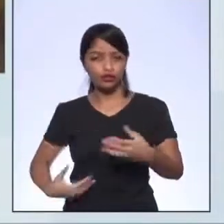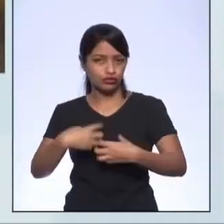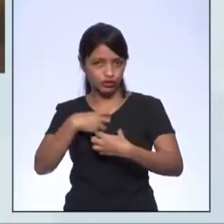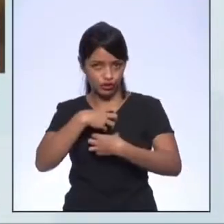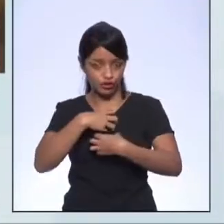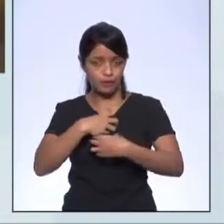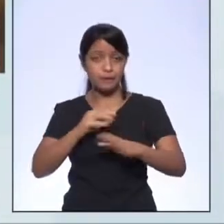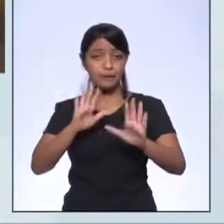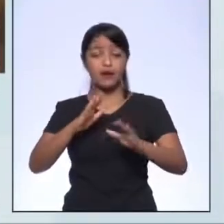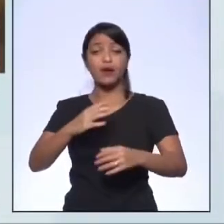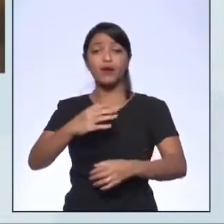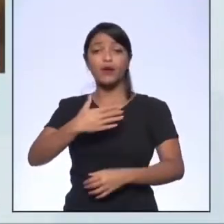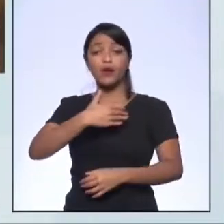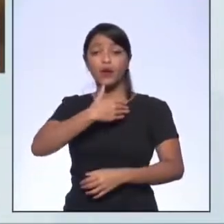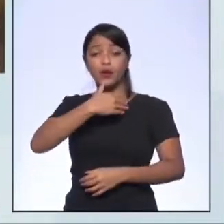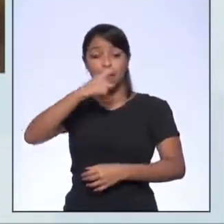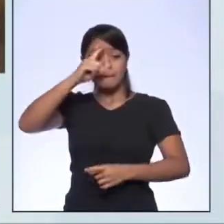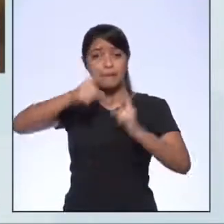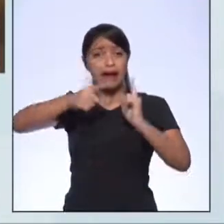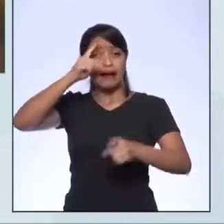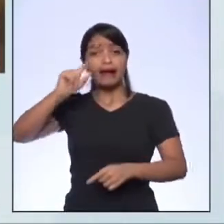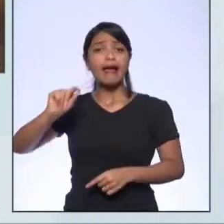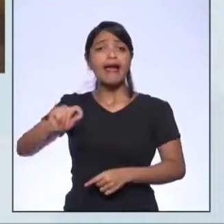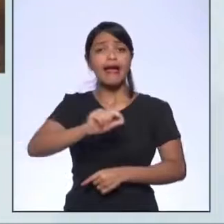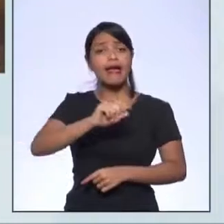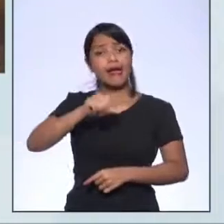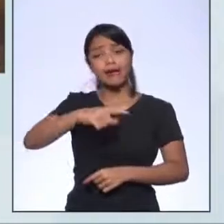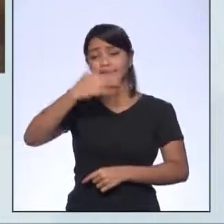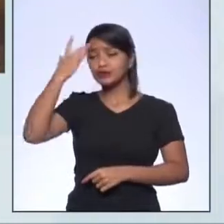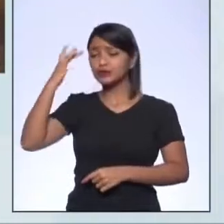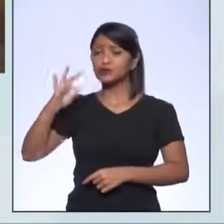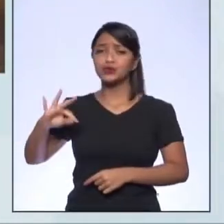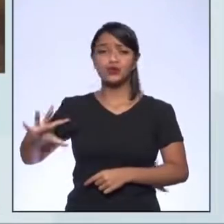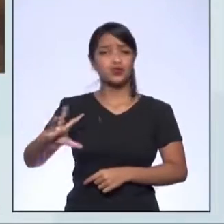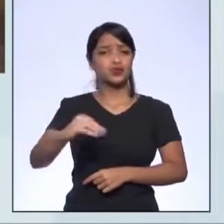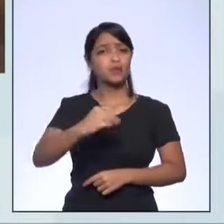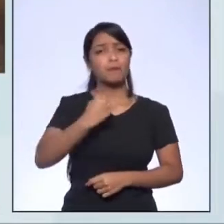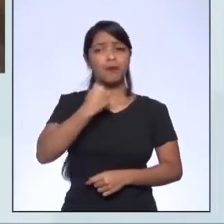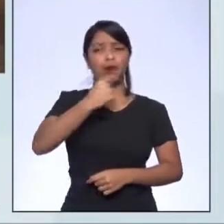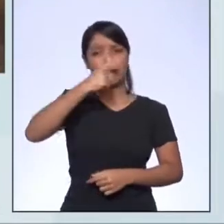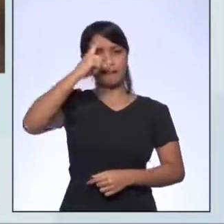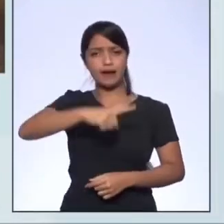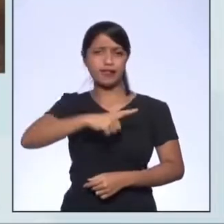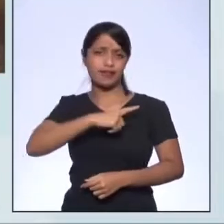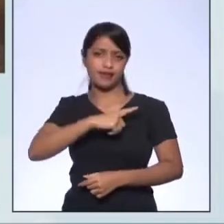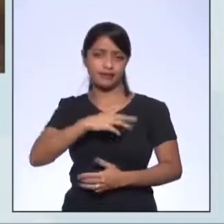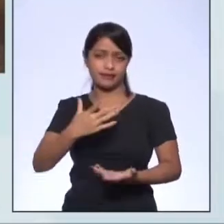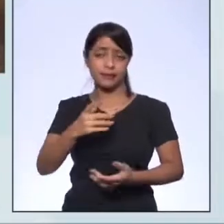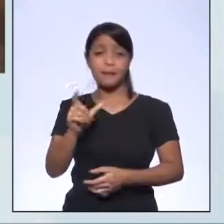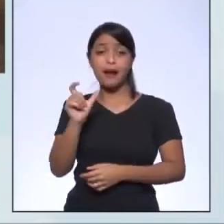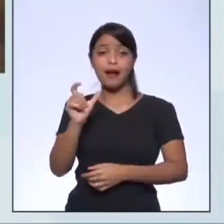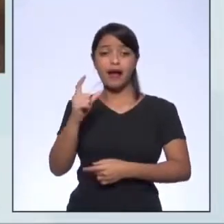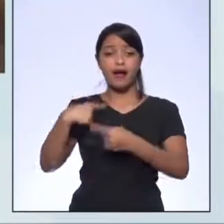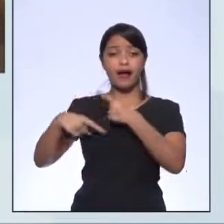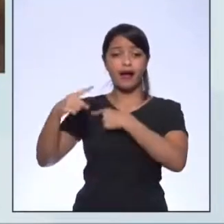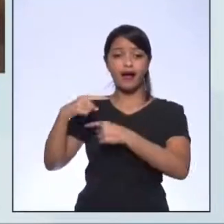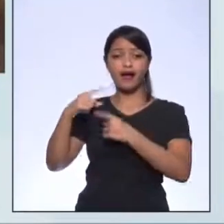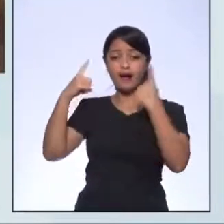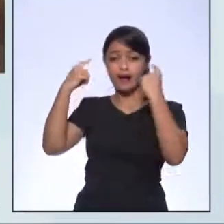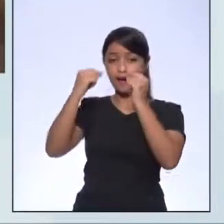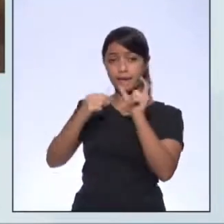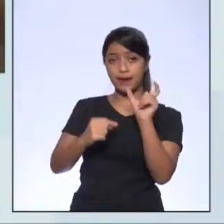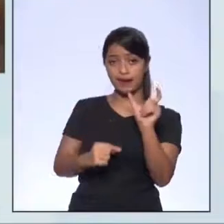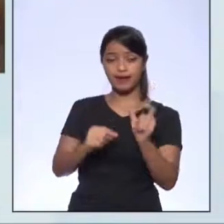que o poder está nas mãos de todas as pessoas. A palavra vem do termo grego demos,